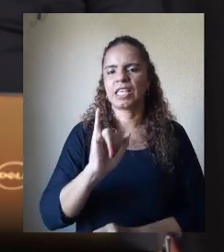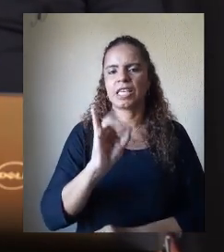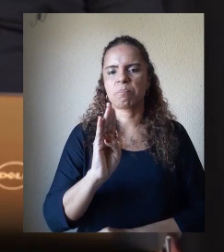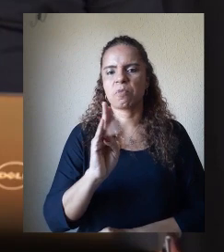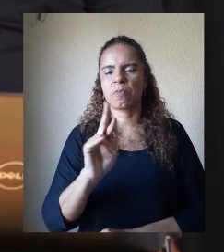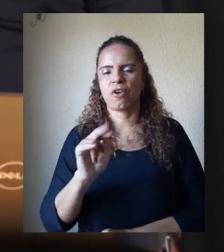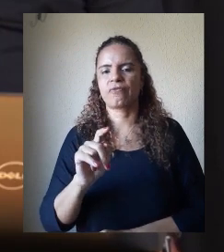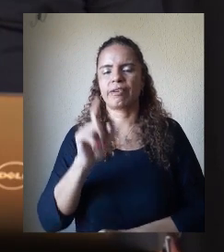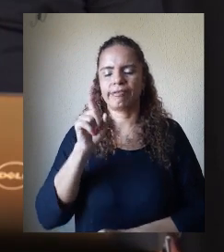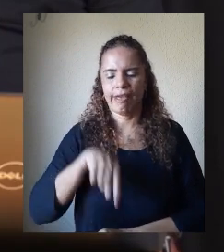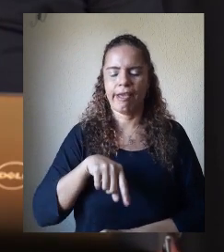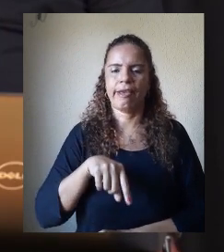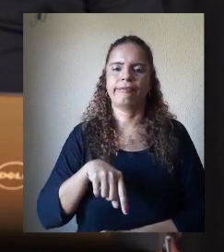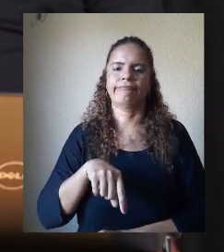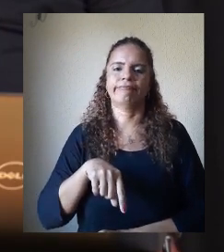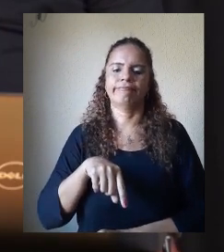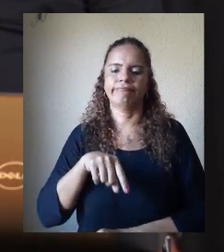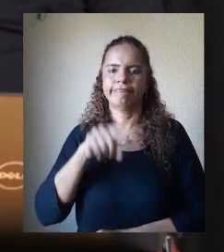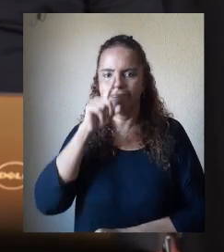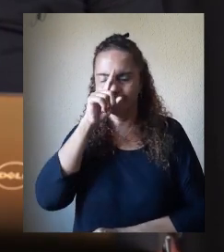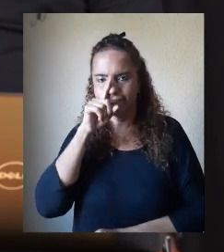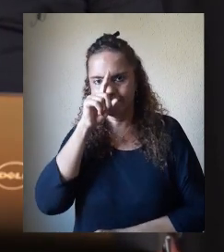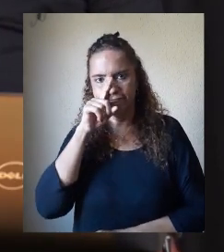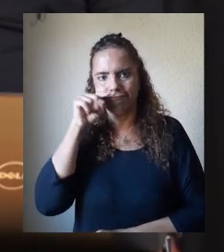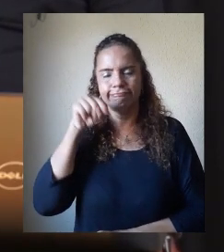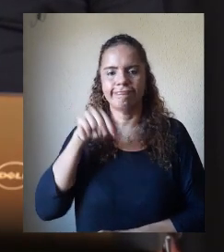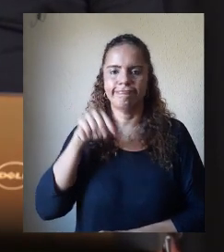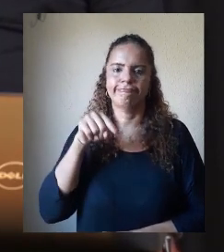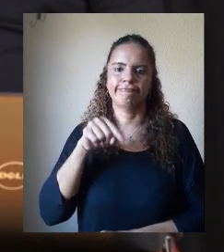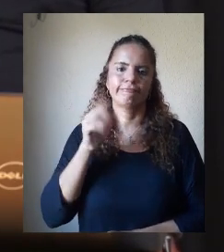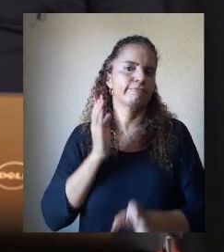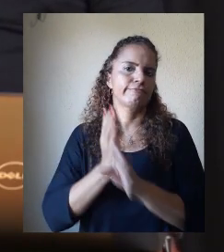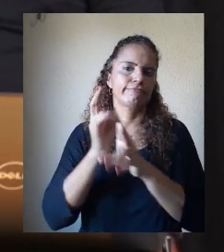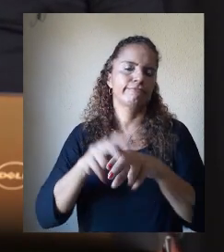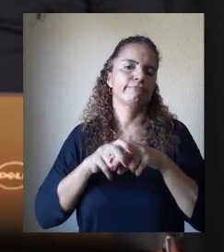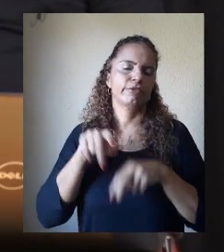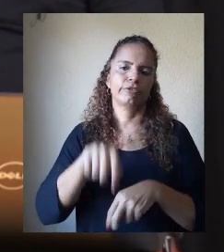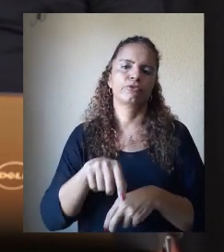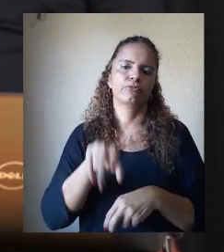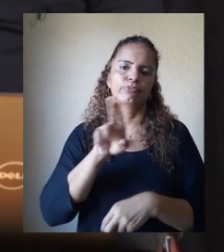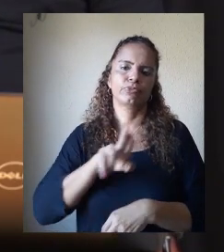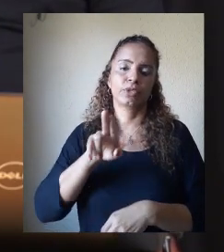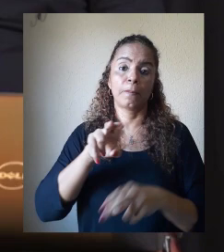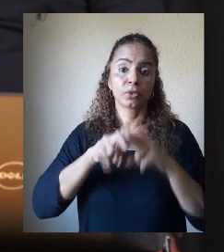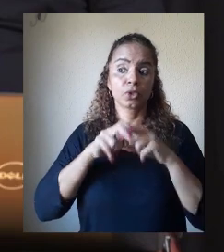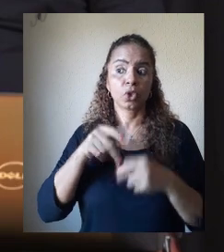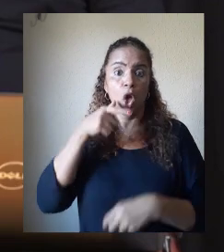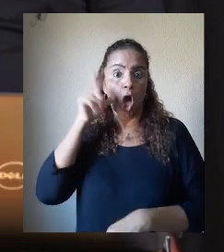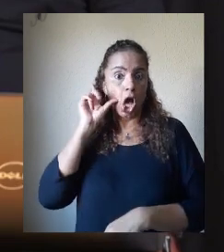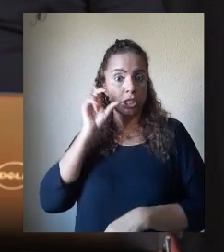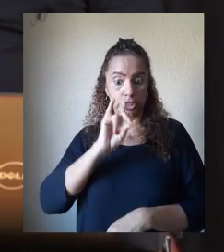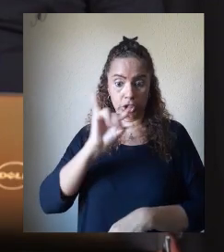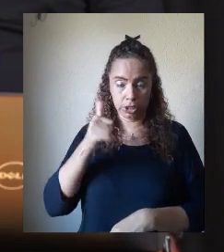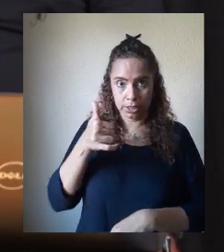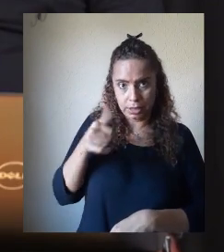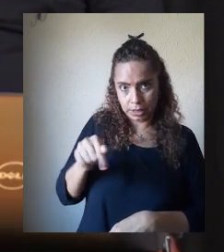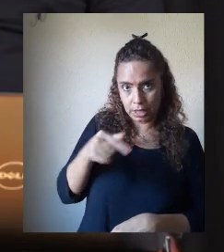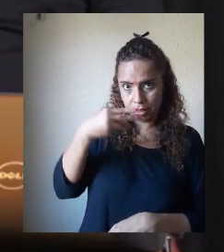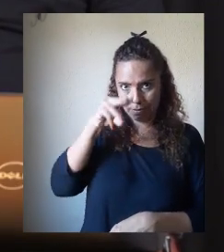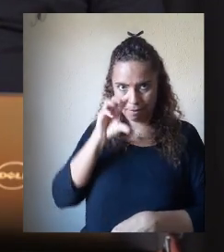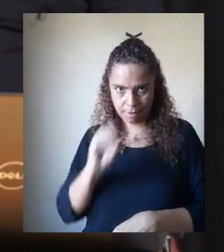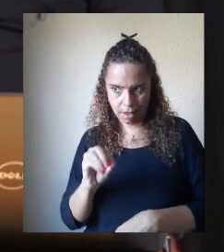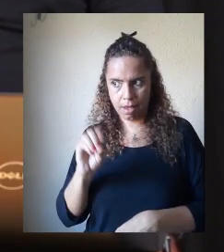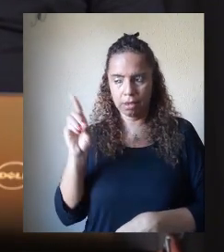especificamente. Isso fez com que a Organização Mundial de Saúde ontem recomendasse que o profeno não